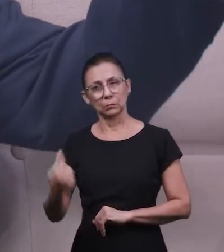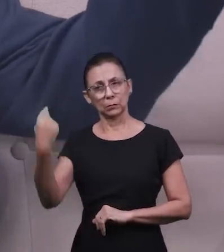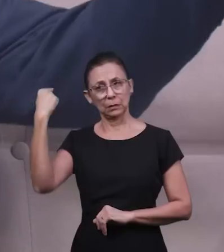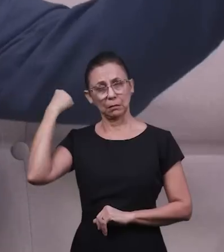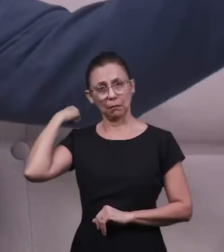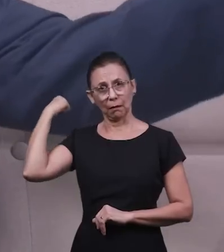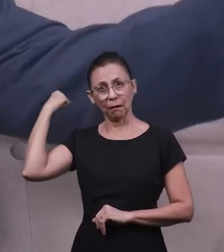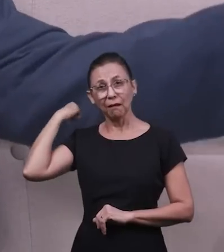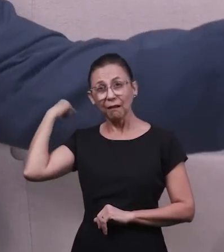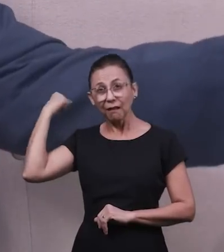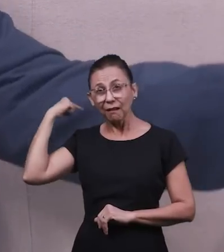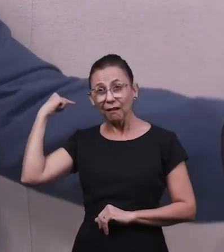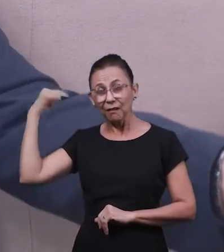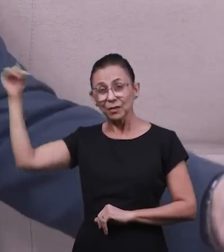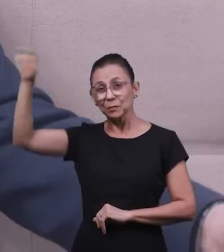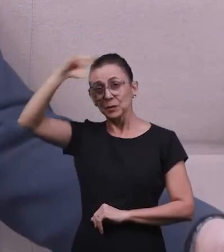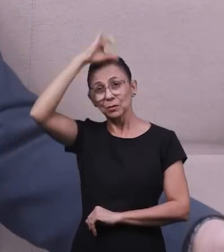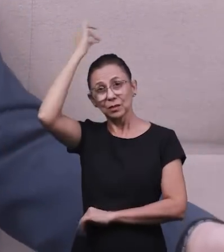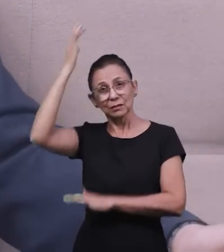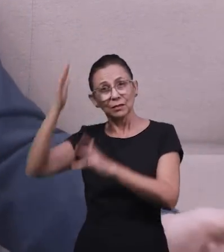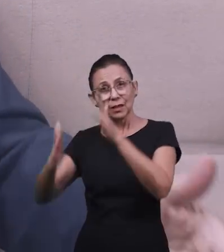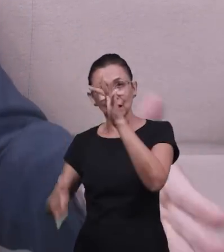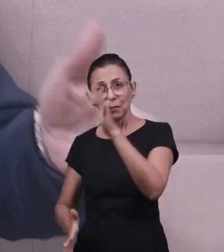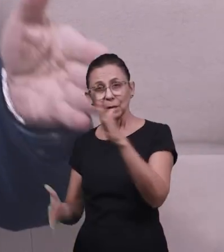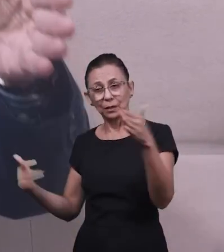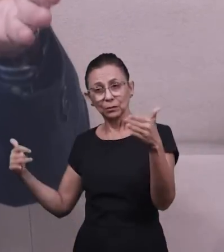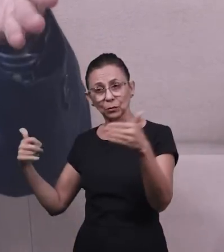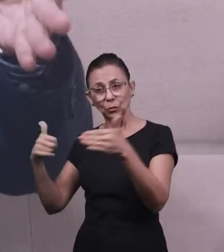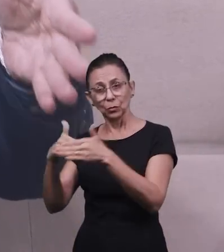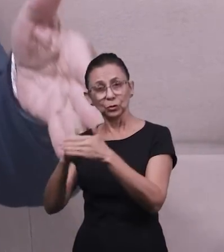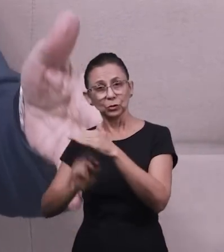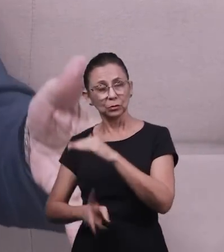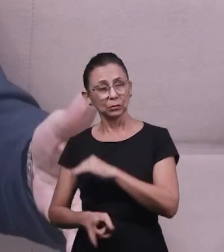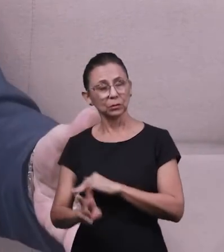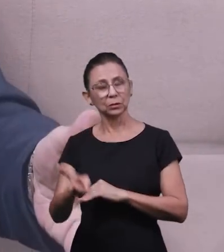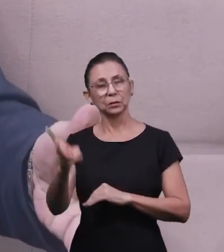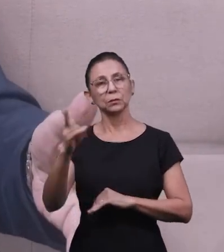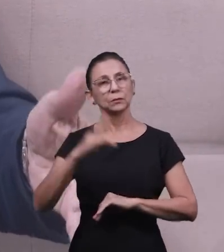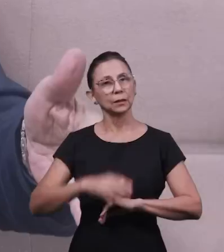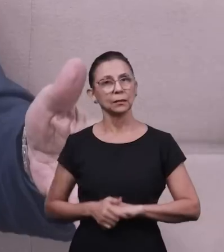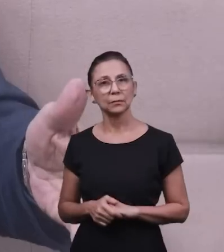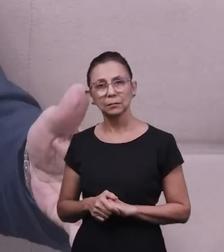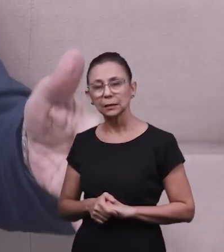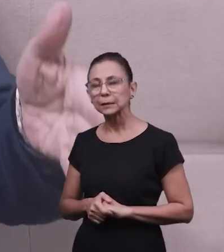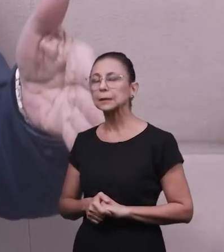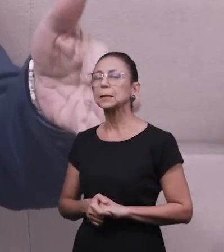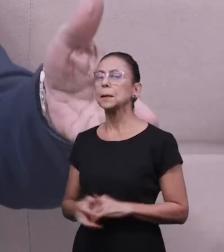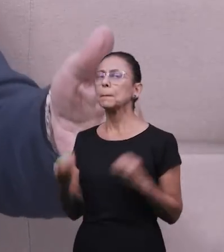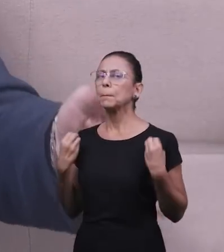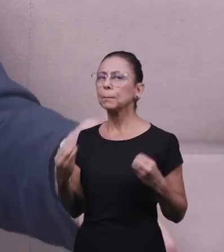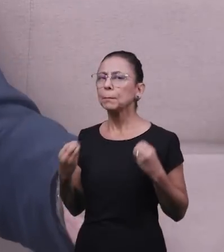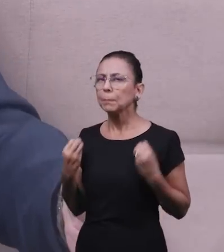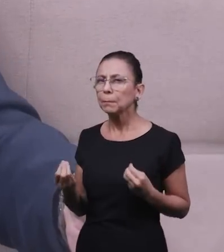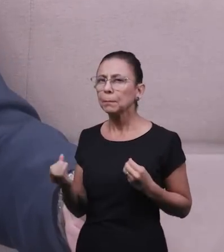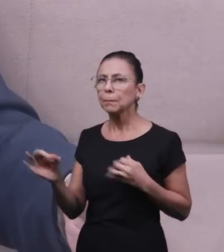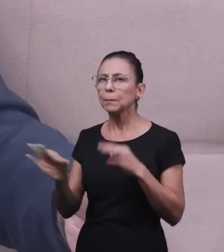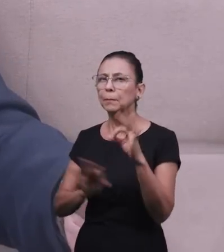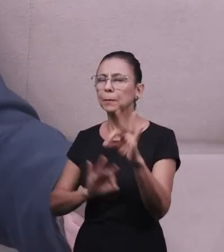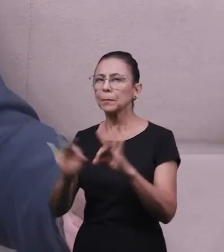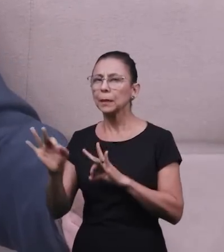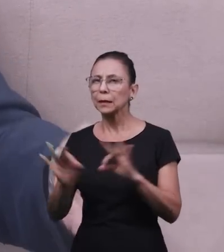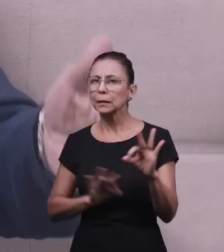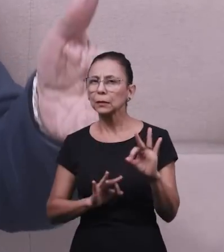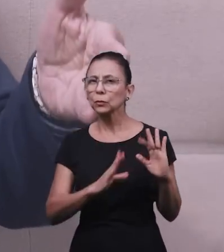foi derramado sobre a igreja primitiva, está sendo derramado hoje também, preparando